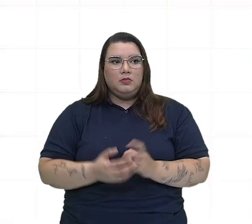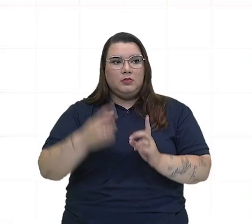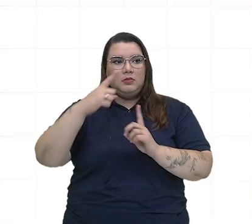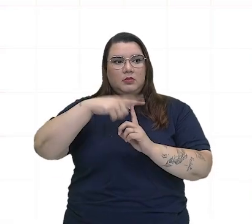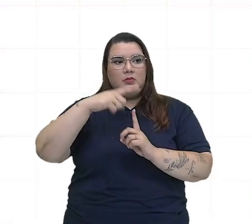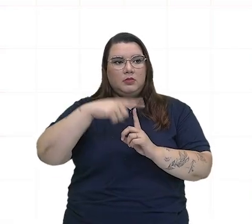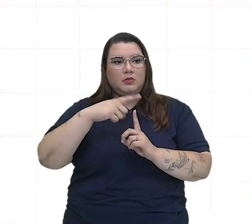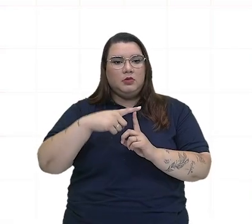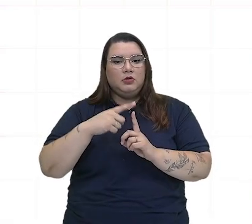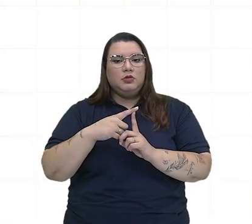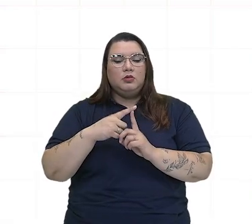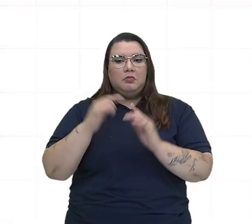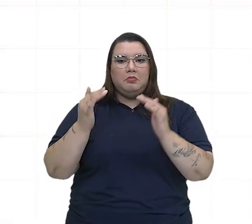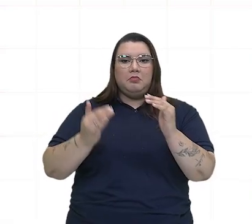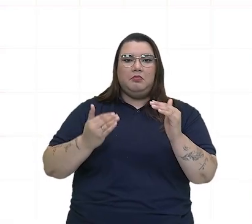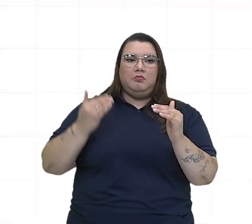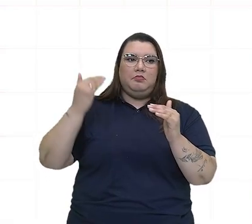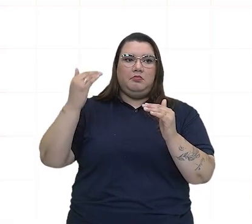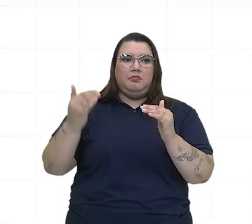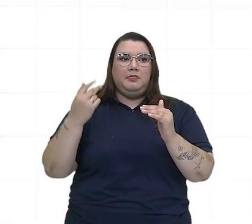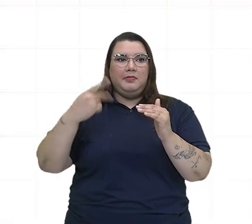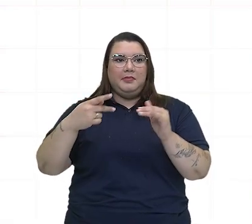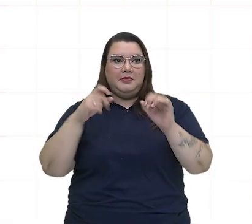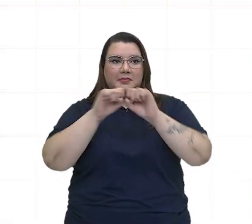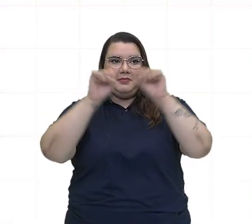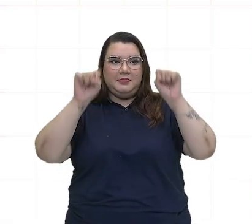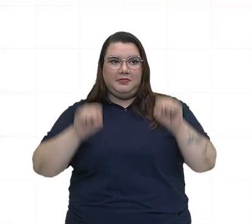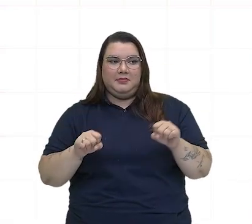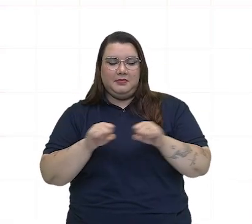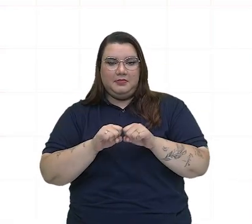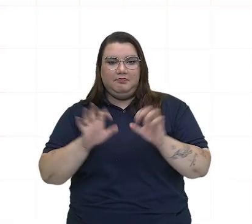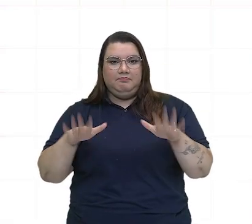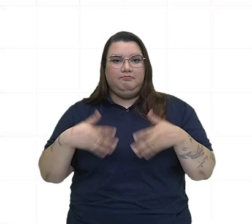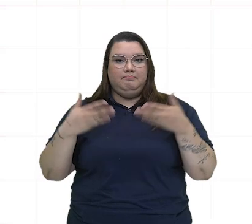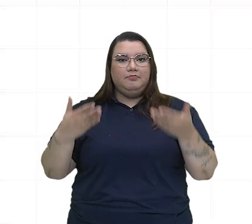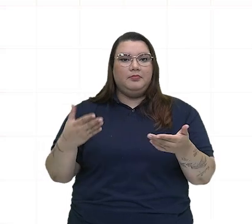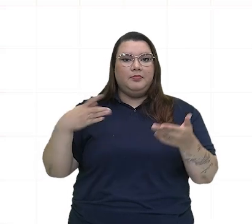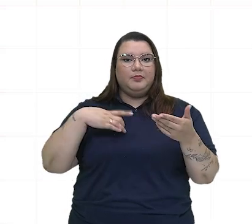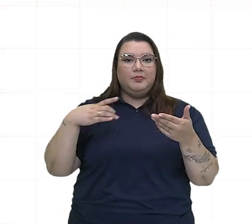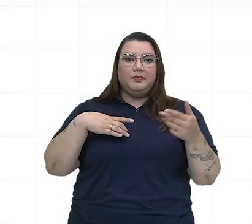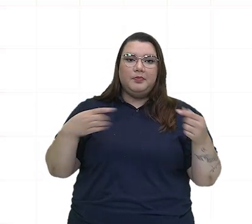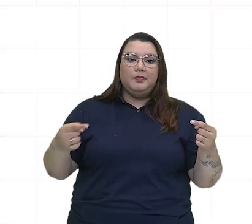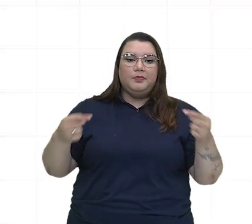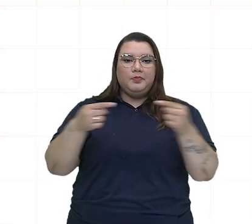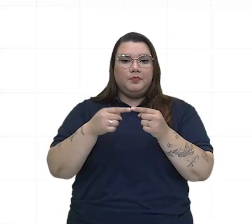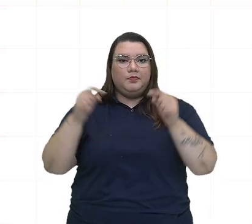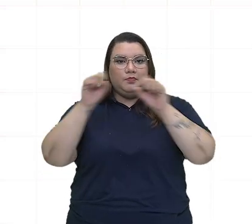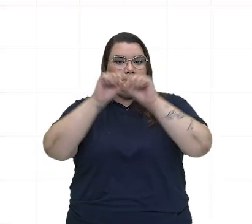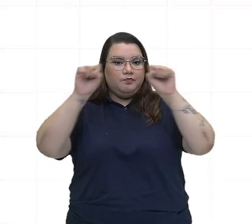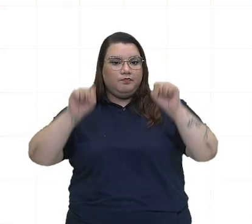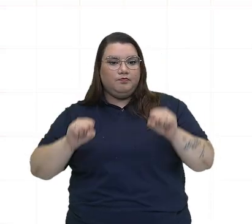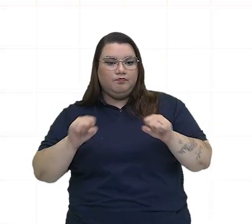de forma muito elevada nesse sistema. Então, ele é classificado como um